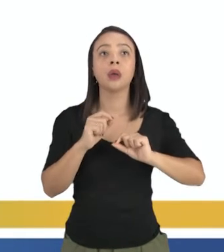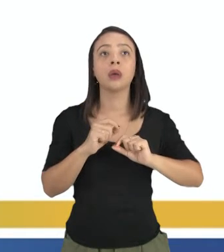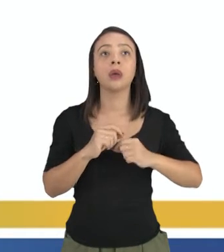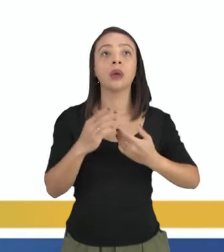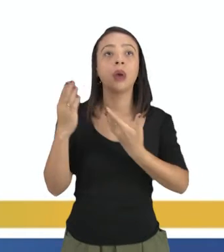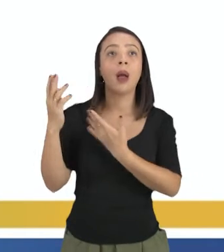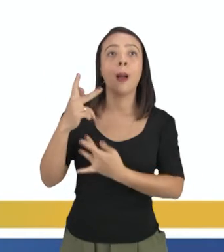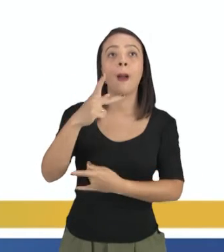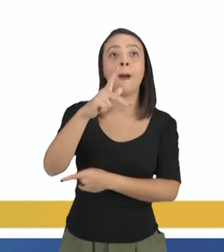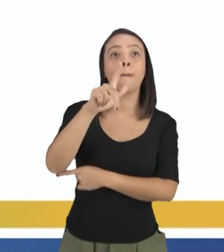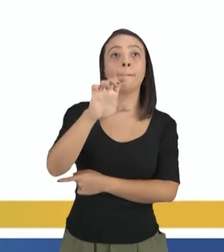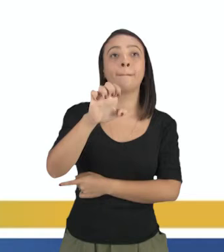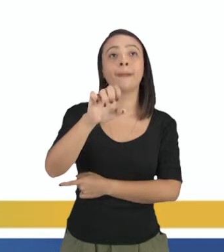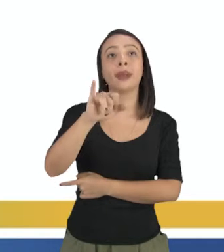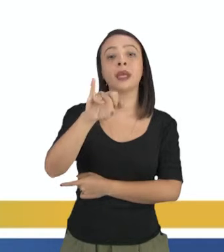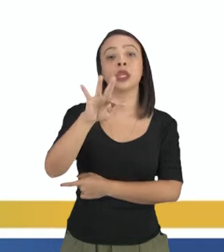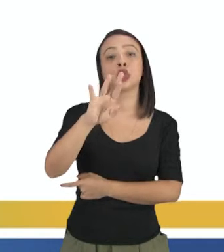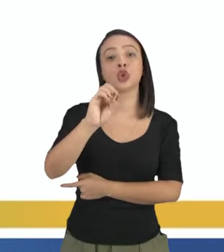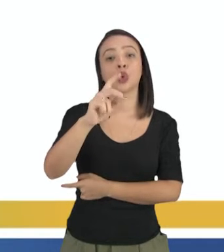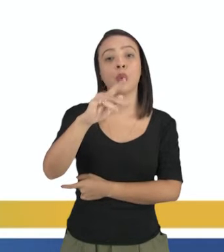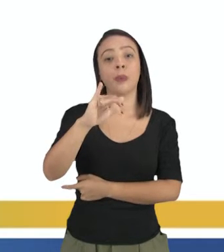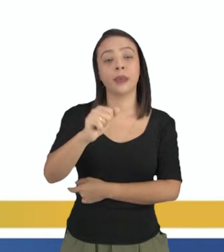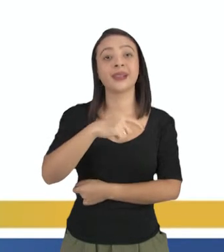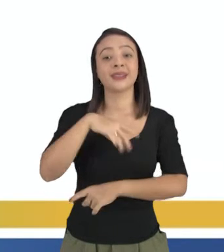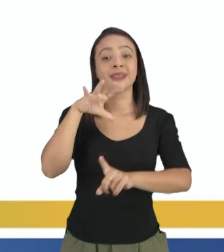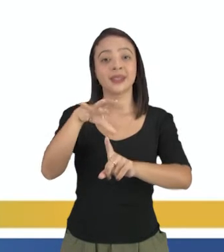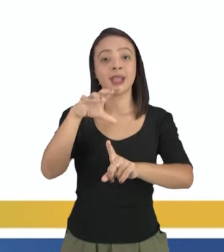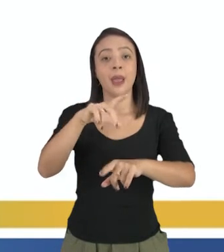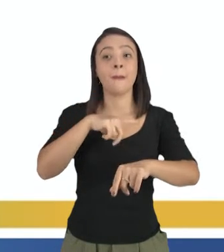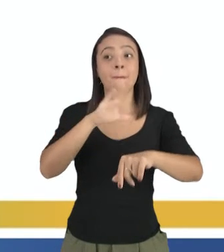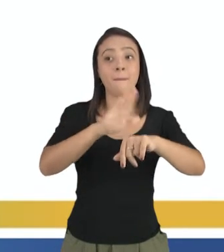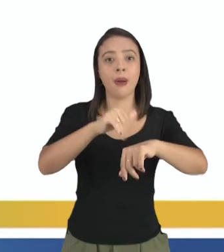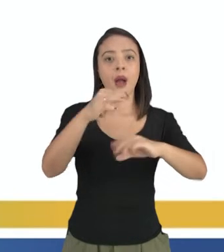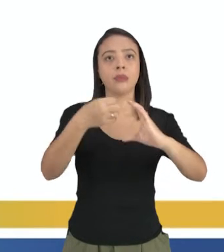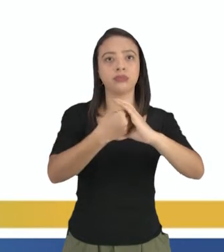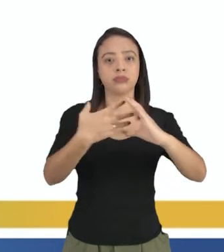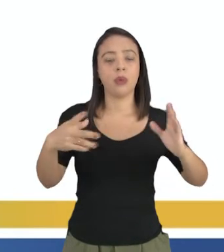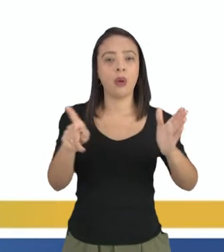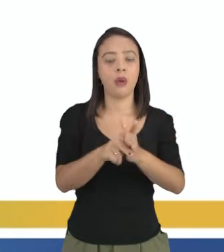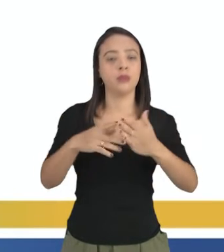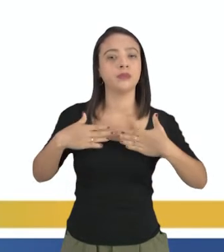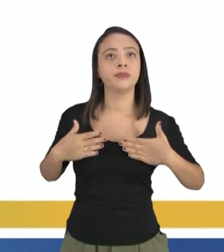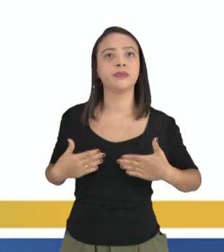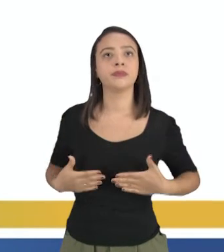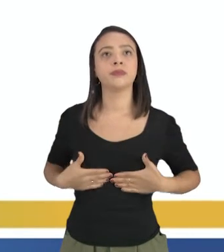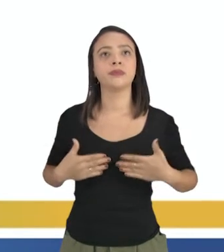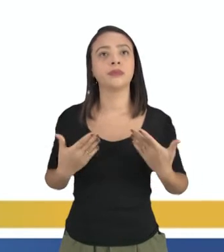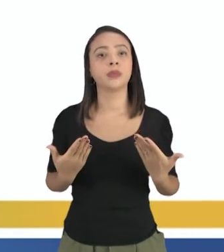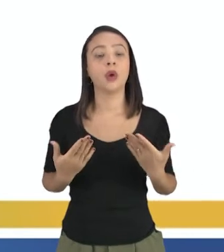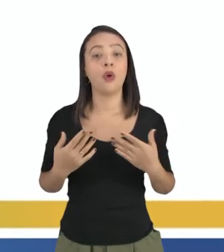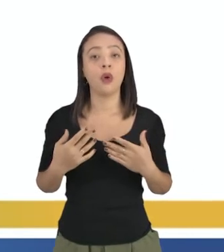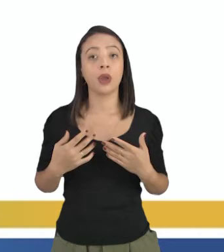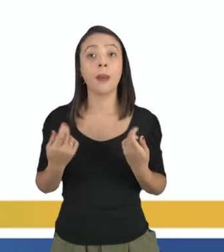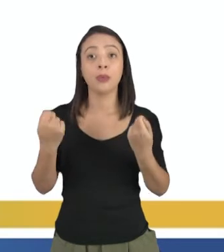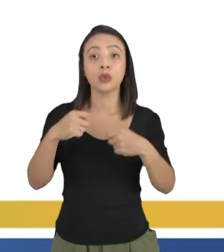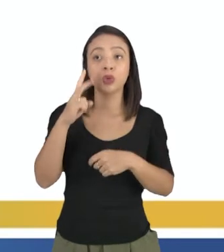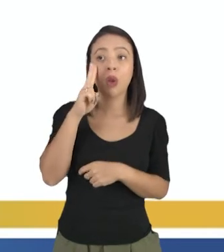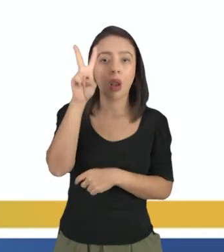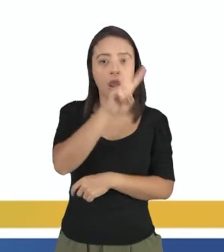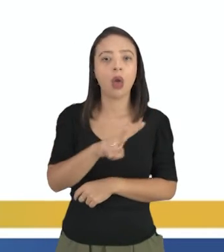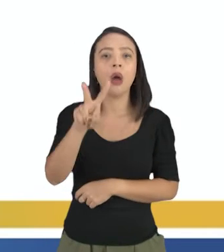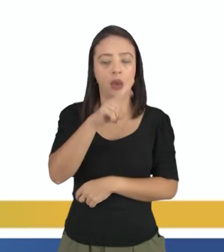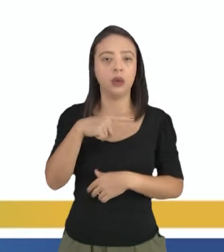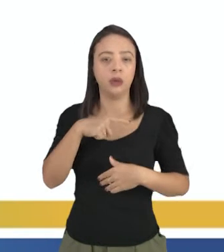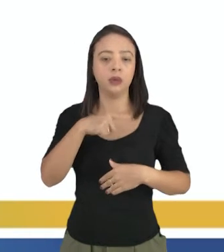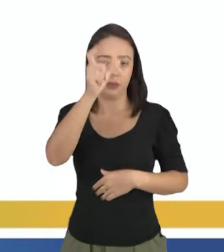como a pleitropia. Então, quando um gene atua em mais de uma característica no fenótipo do organismo, ou seja, na parte externa, na parte morfológica